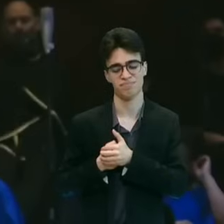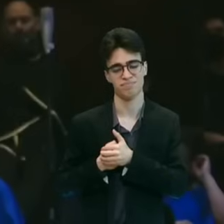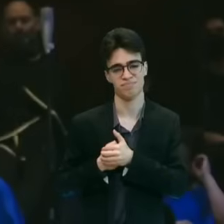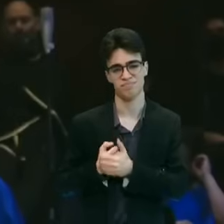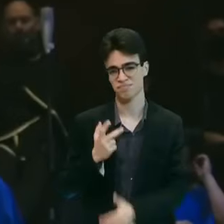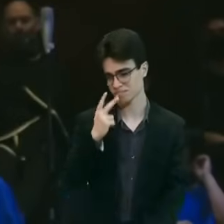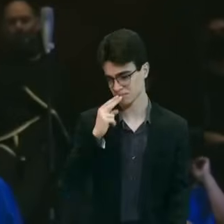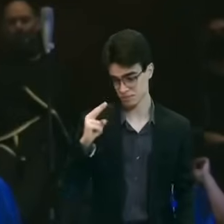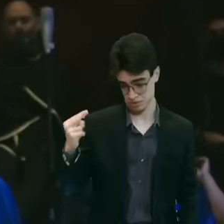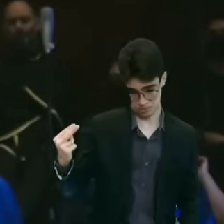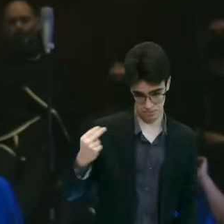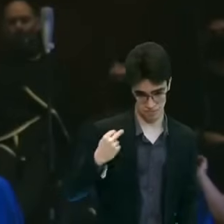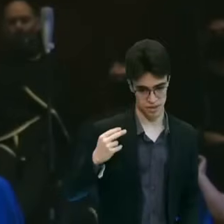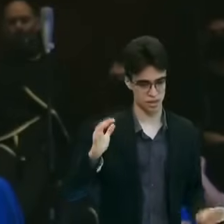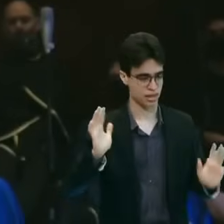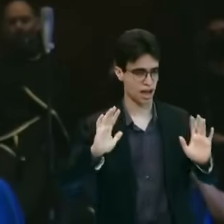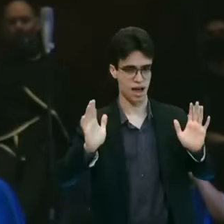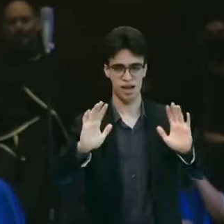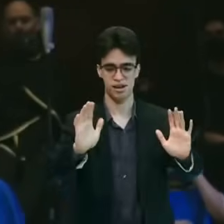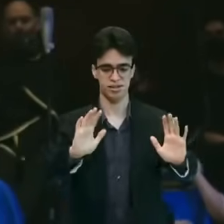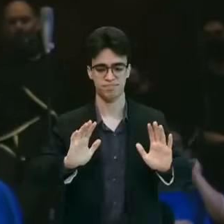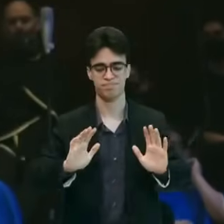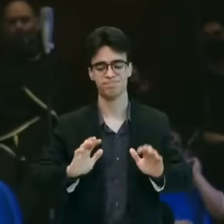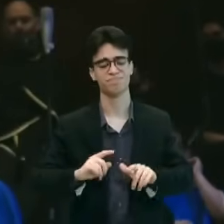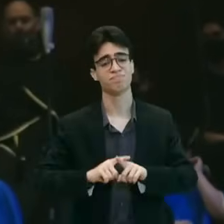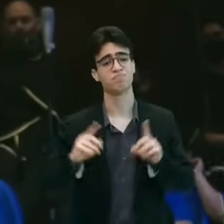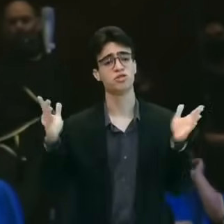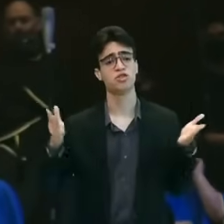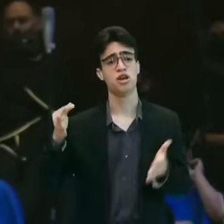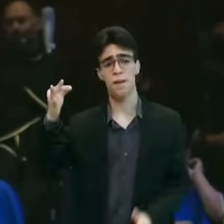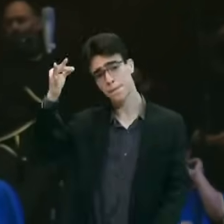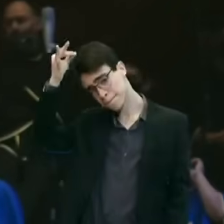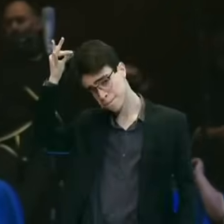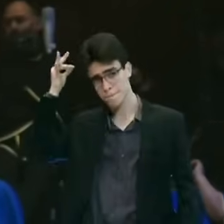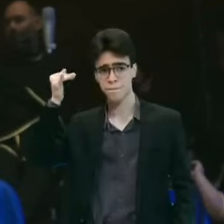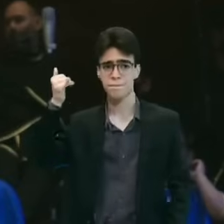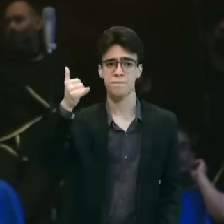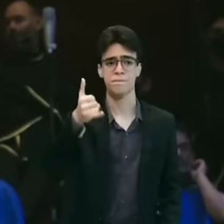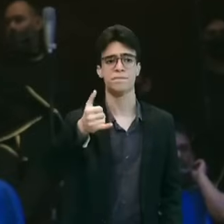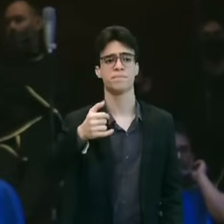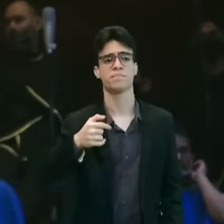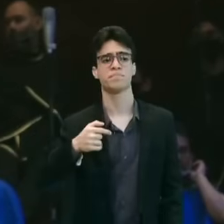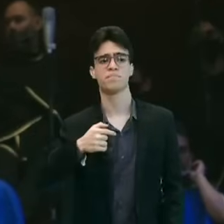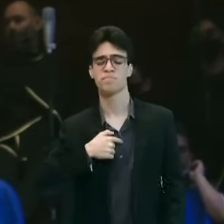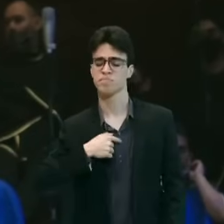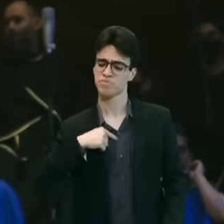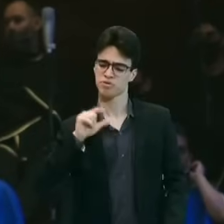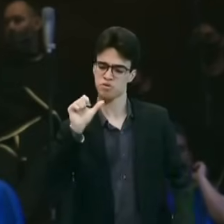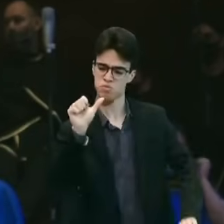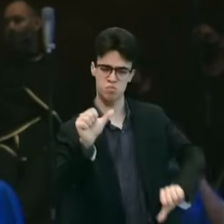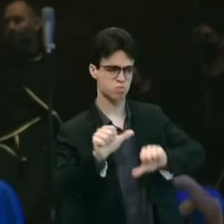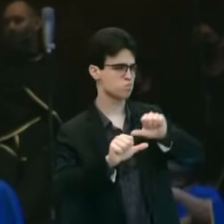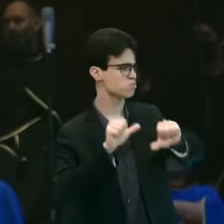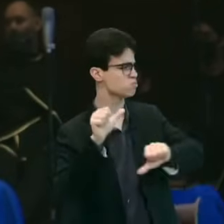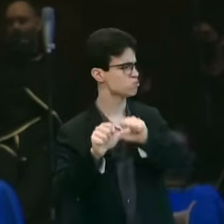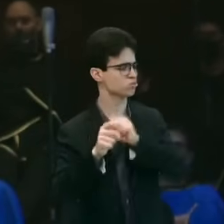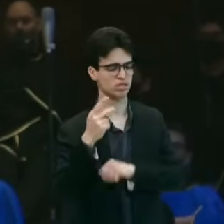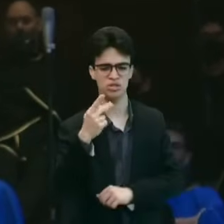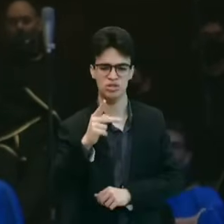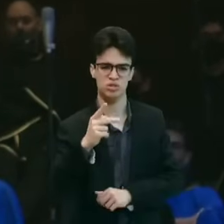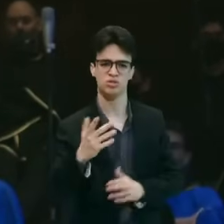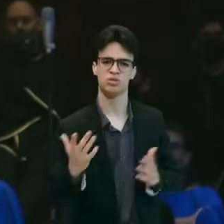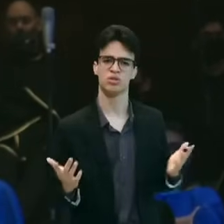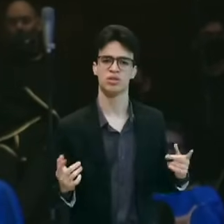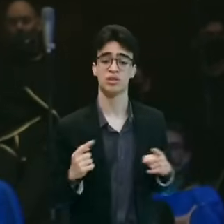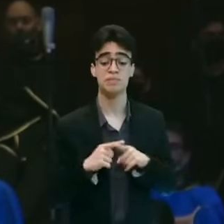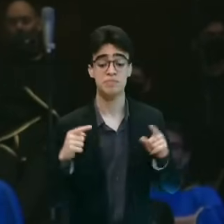não deixa ninguém mexer. E hoje o Espírito Santo está dizendo: eu vou mexer nas tuas dores,